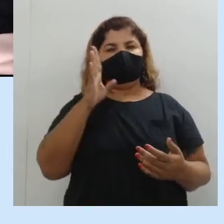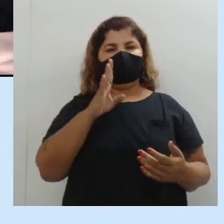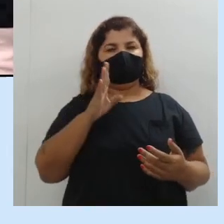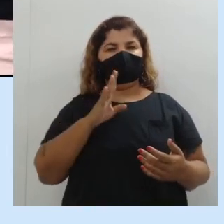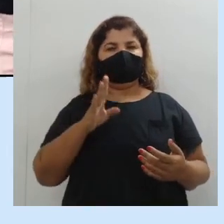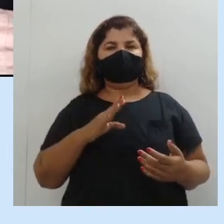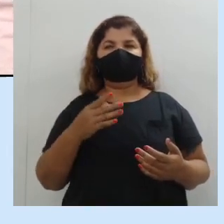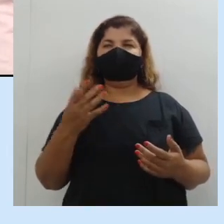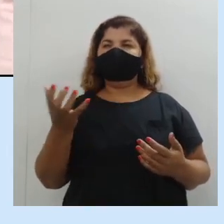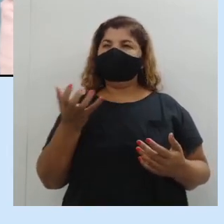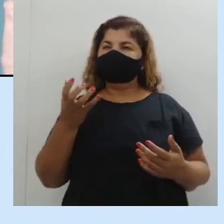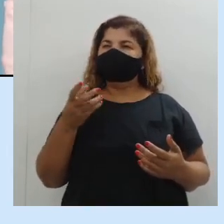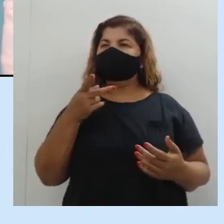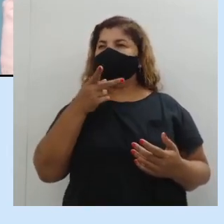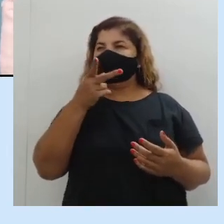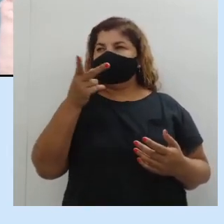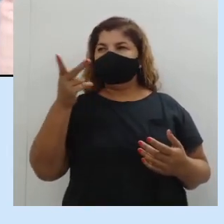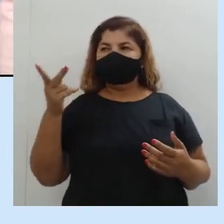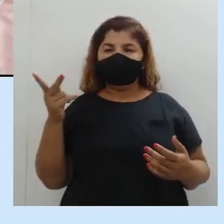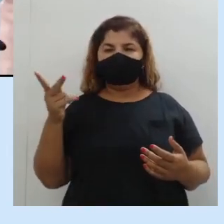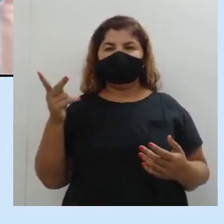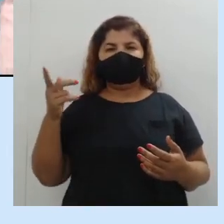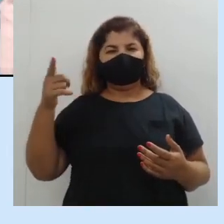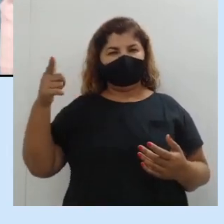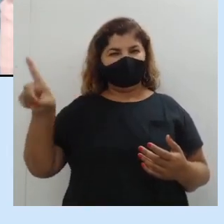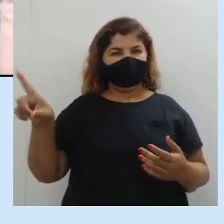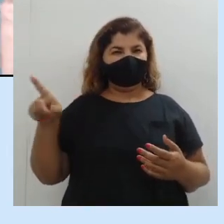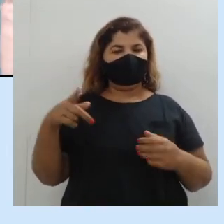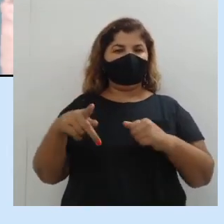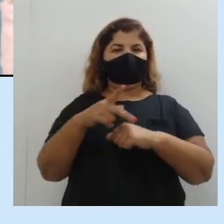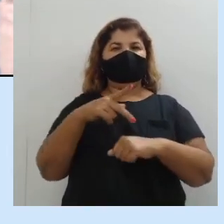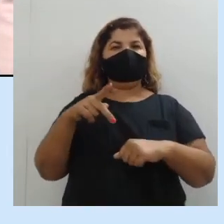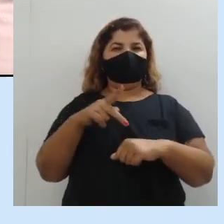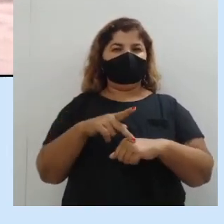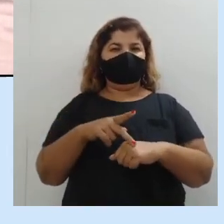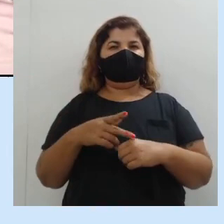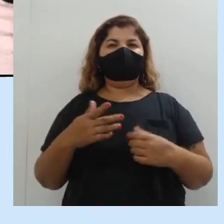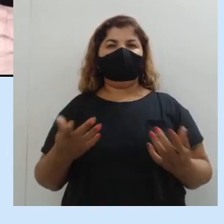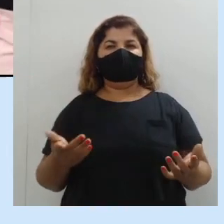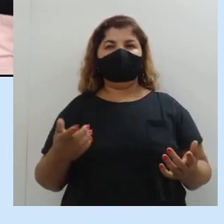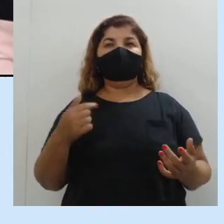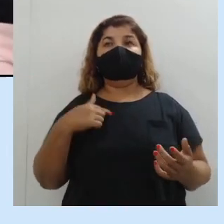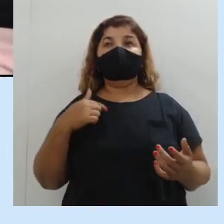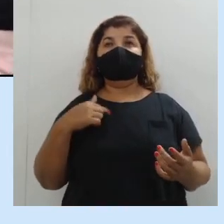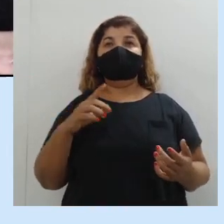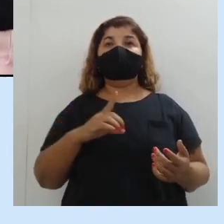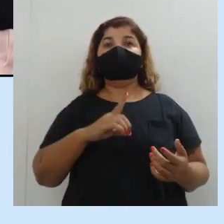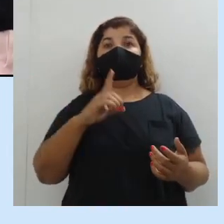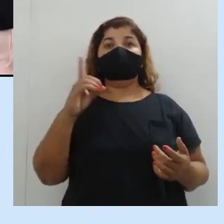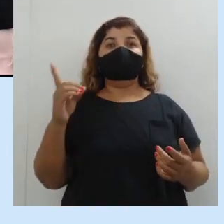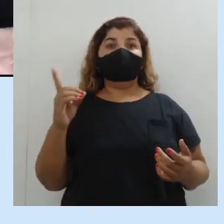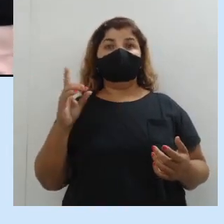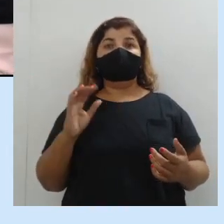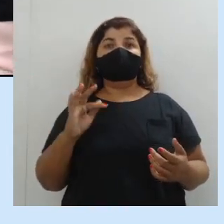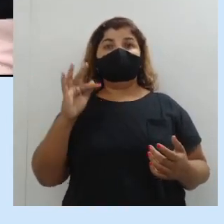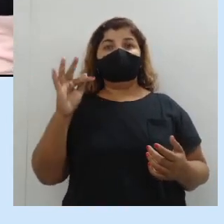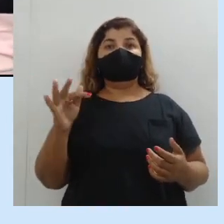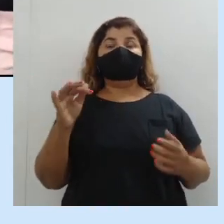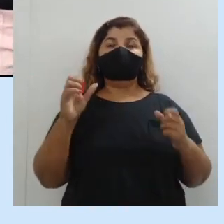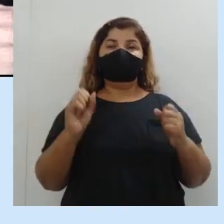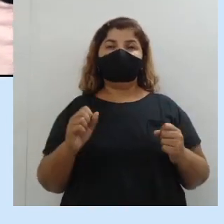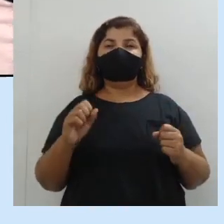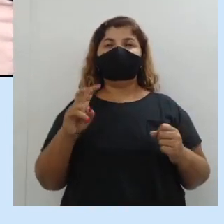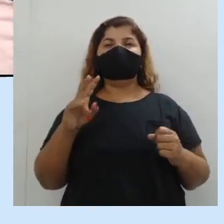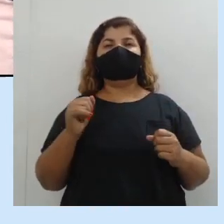e queres visitar a dos outros? Eu, se algum dia puder, hei de percorrer